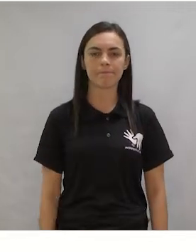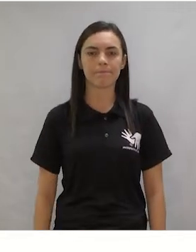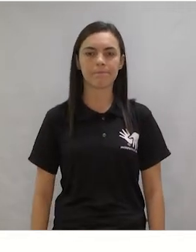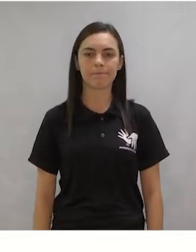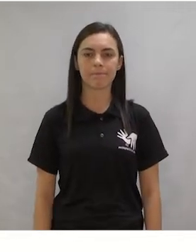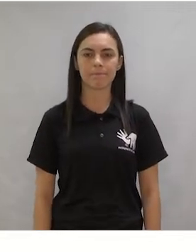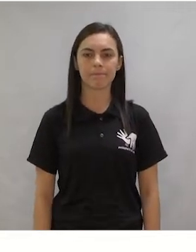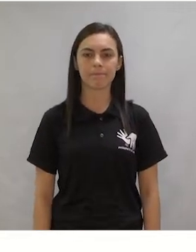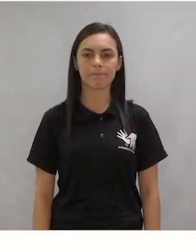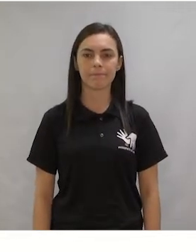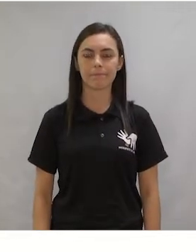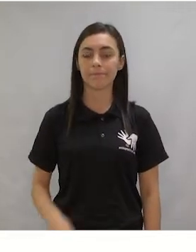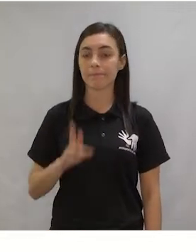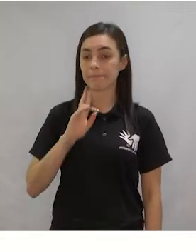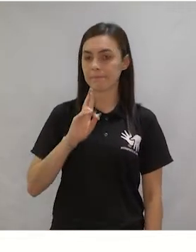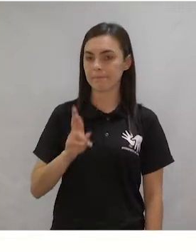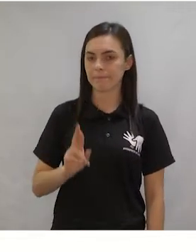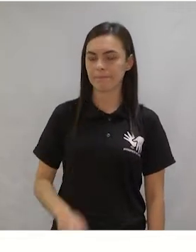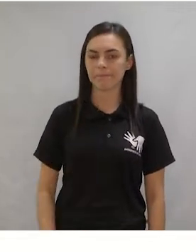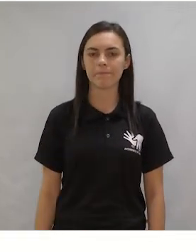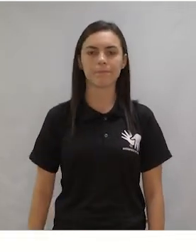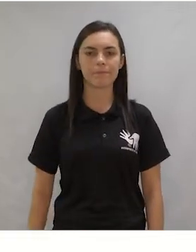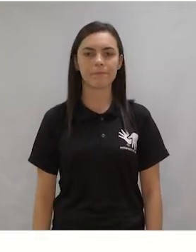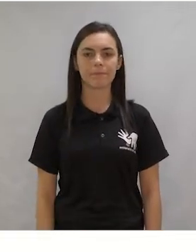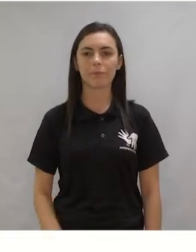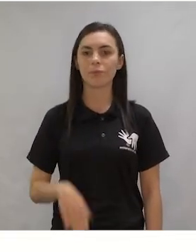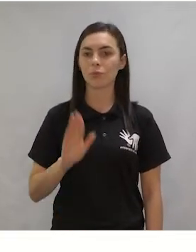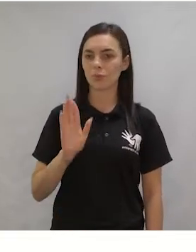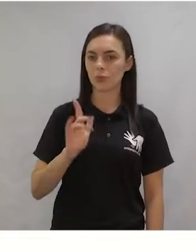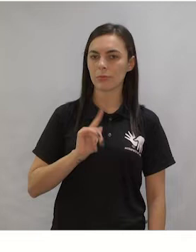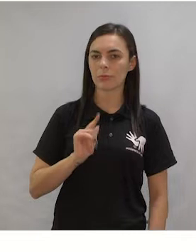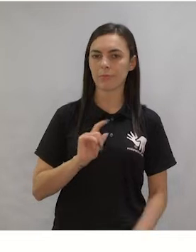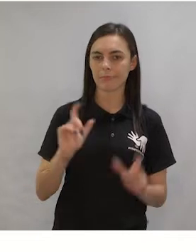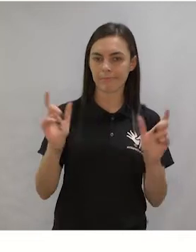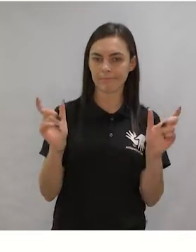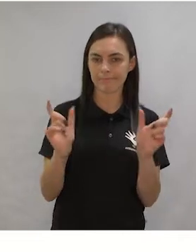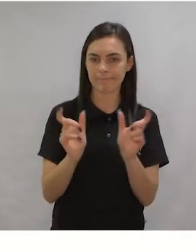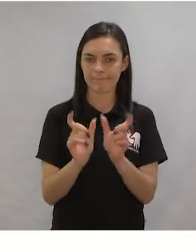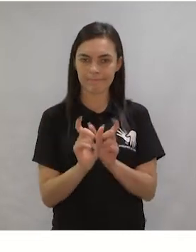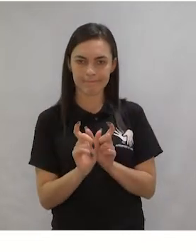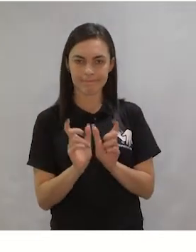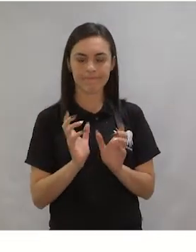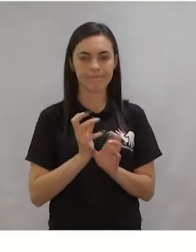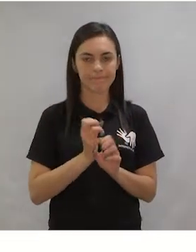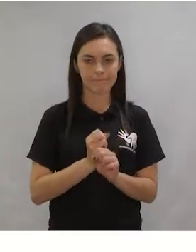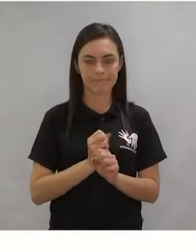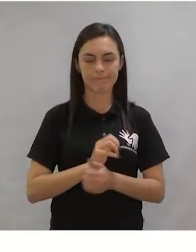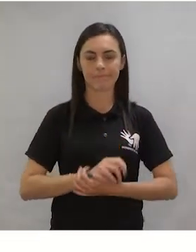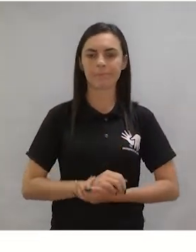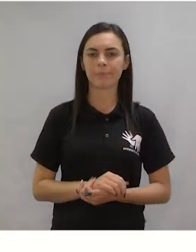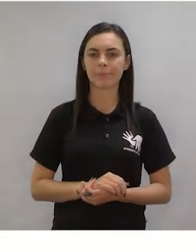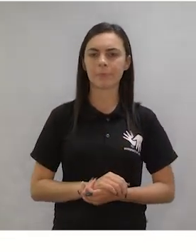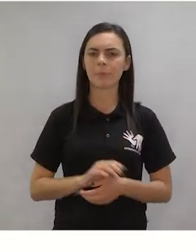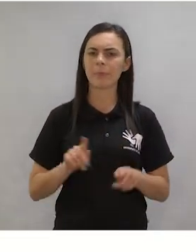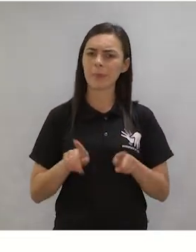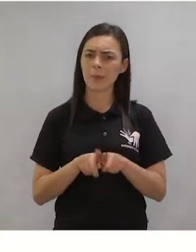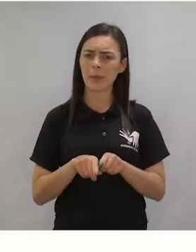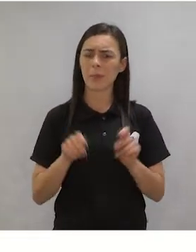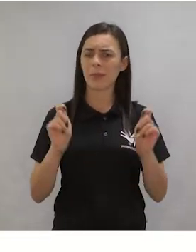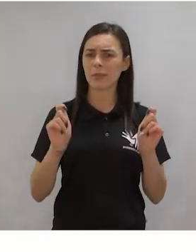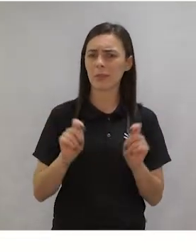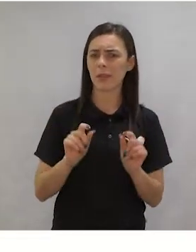Y. Igual. Então, aqui está a minha expressão algébrica. Mas eu